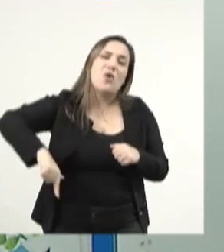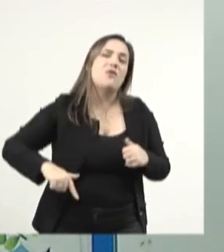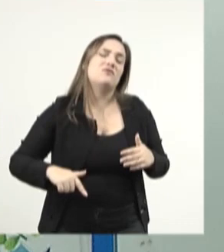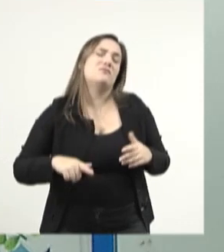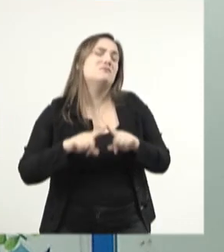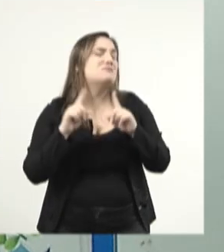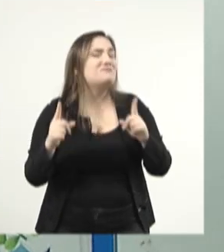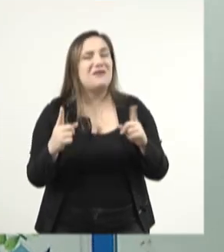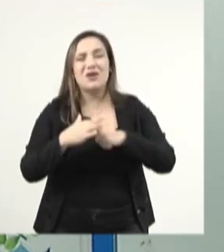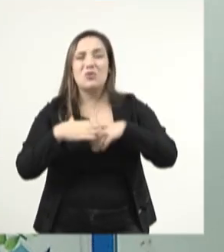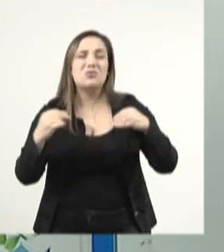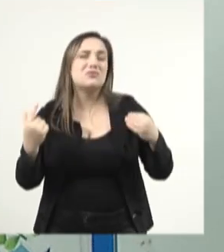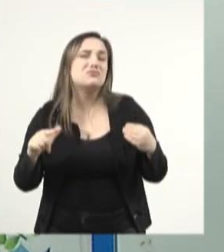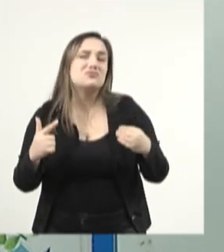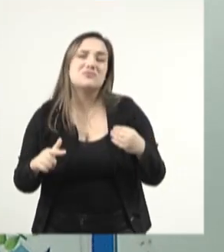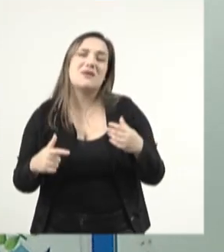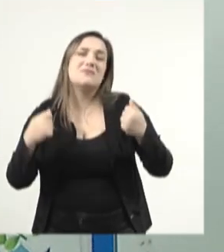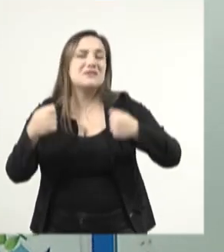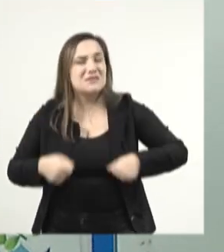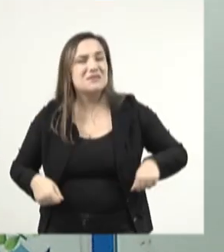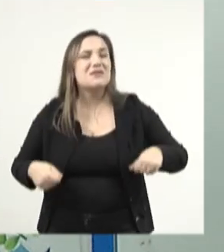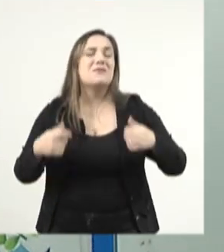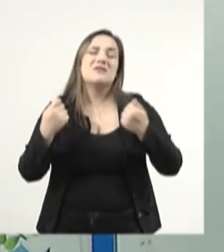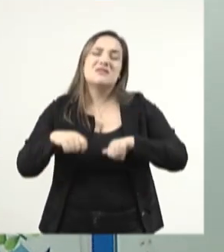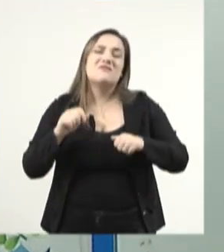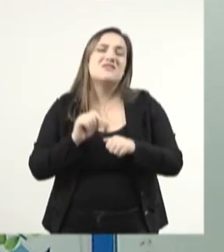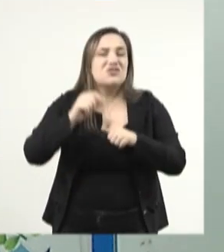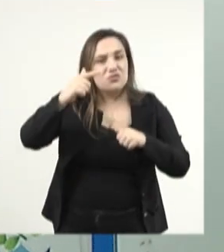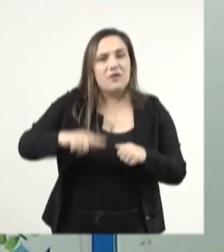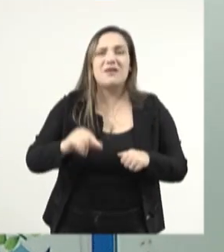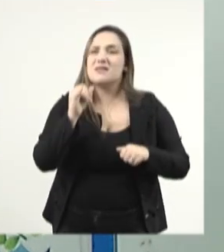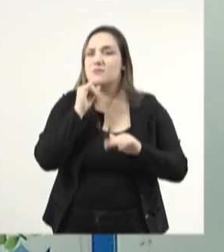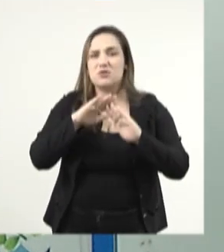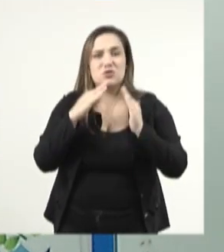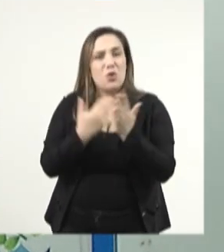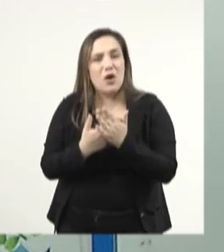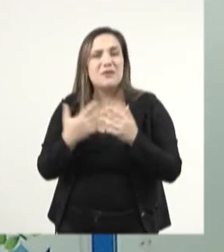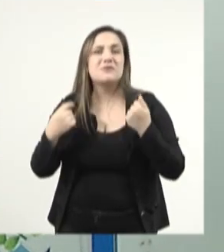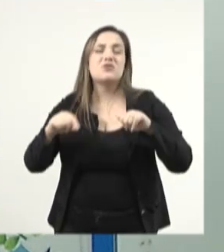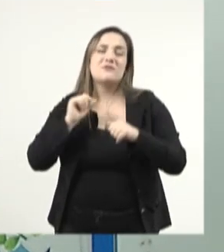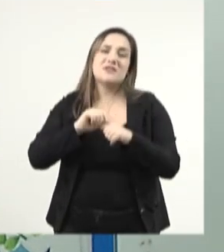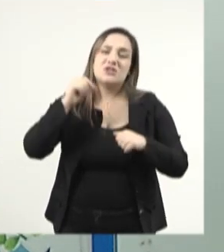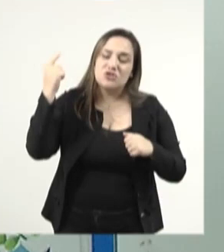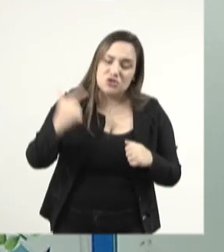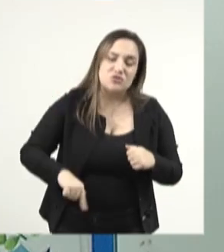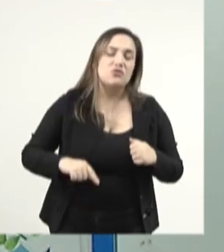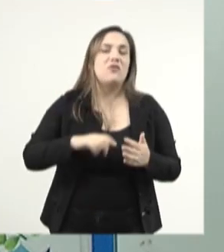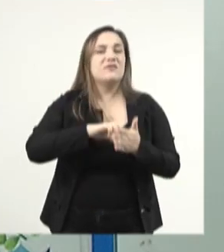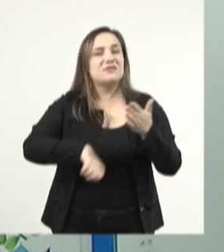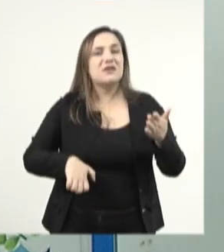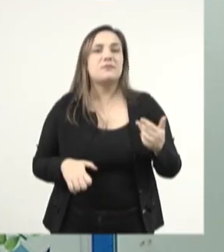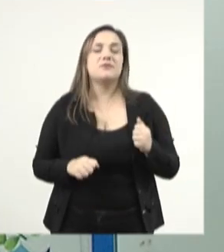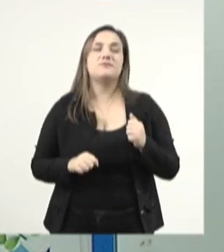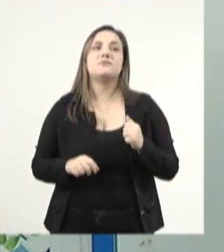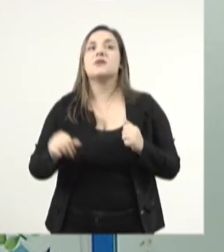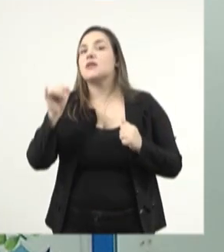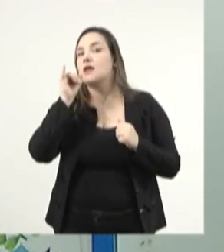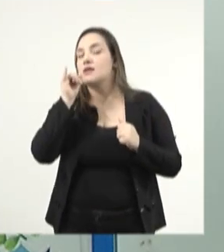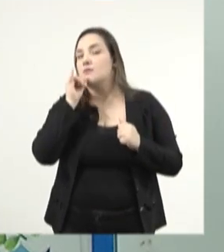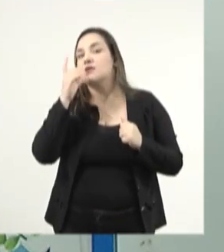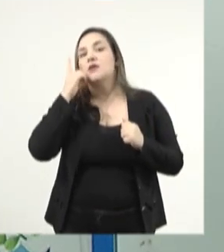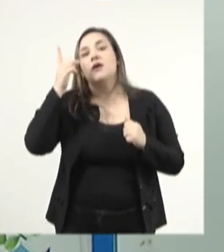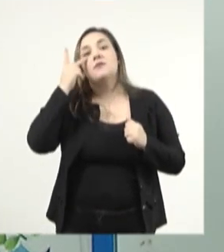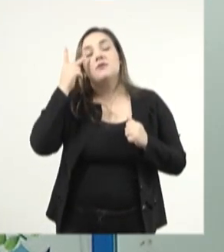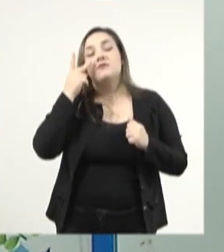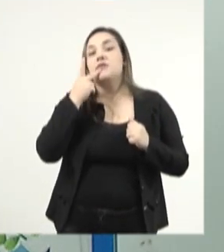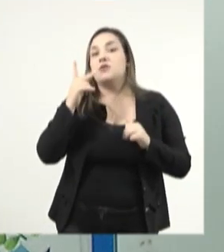condição que é permanente, né? No caso das escolas, inclusive, teve uma discussão durante a votação desse projeto. O deputado Pedro Kemp lembrou,